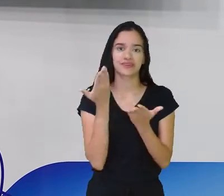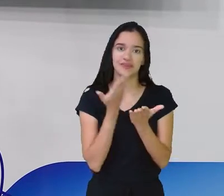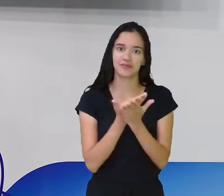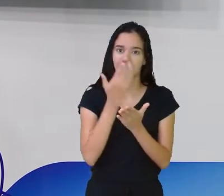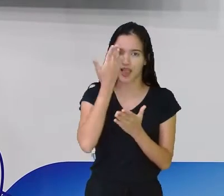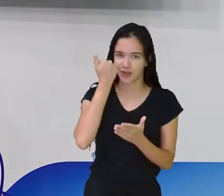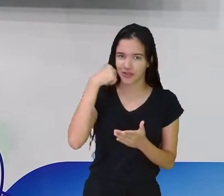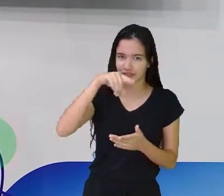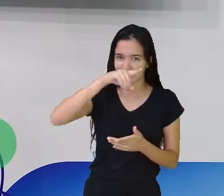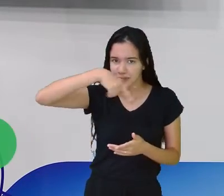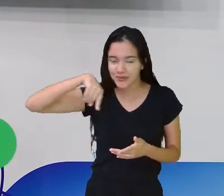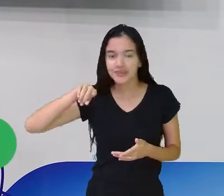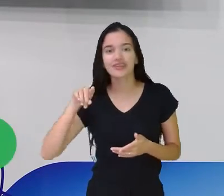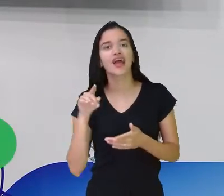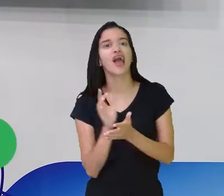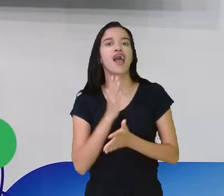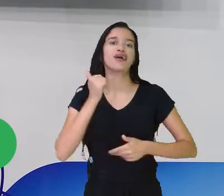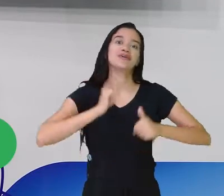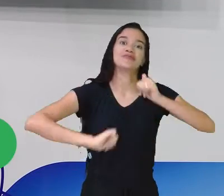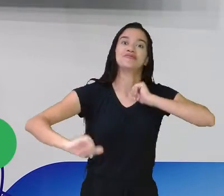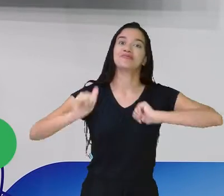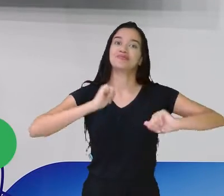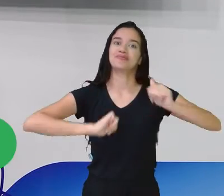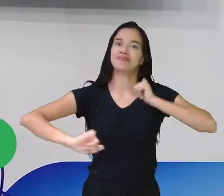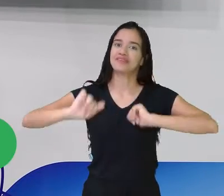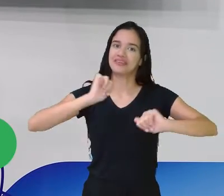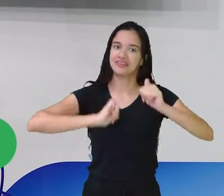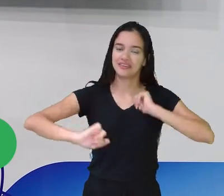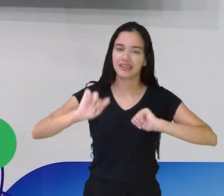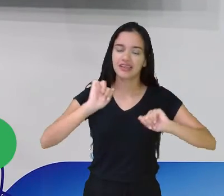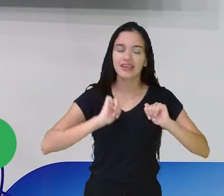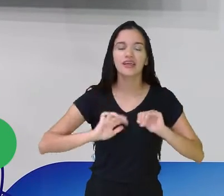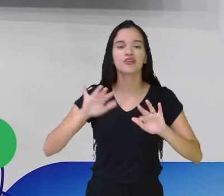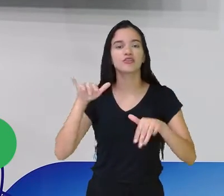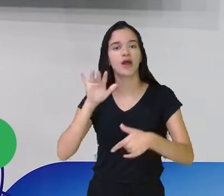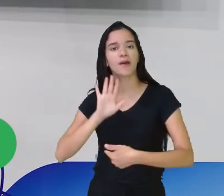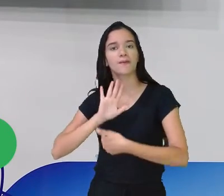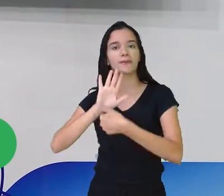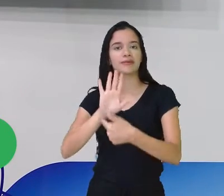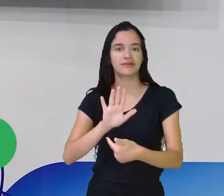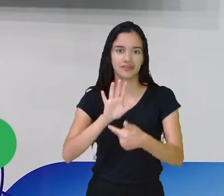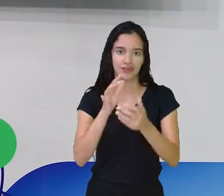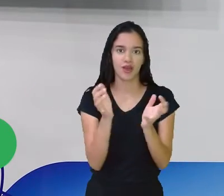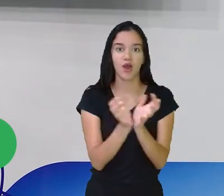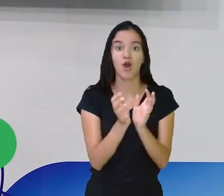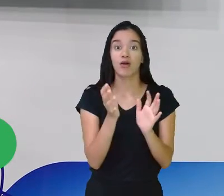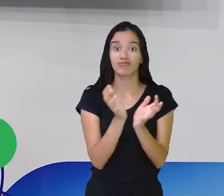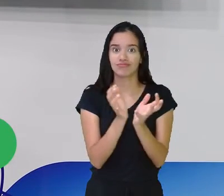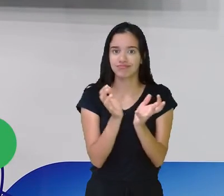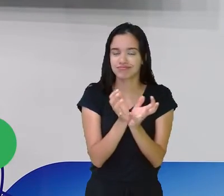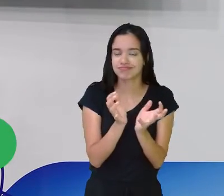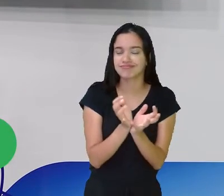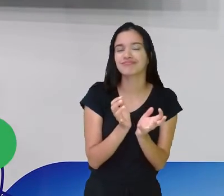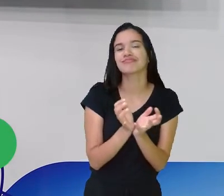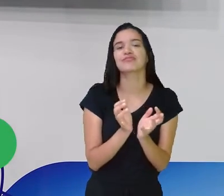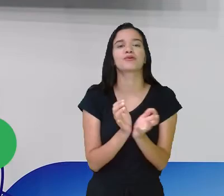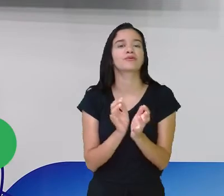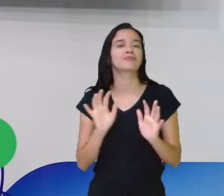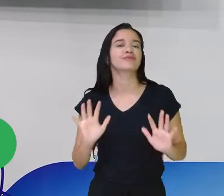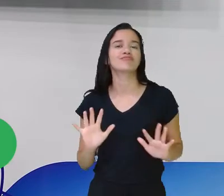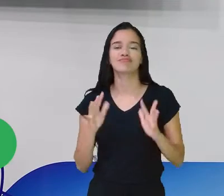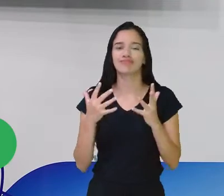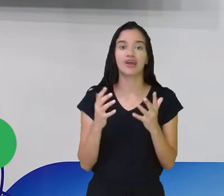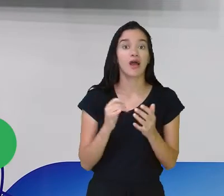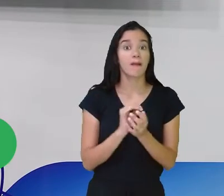sei que vocês já estão aí ansiosos por ela, deixa eu apresentar aquela equipe show de bola que está aqui comigo, dando